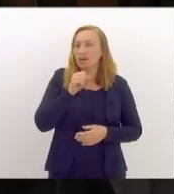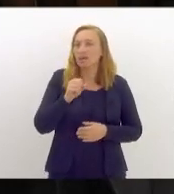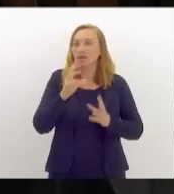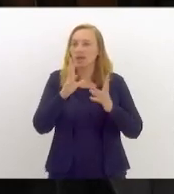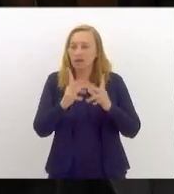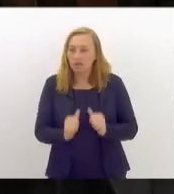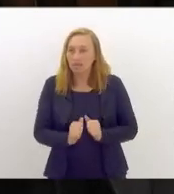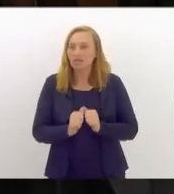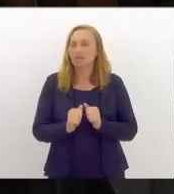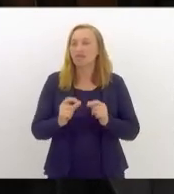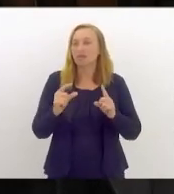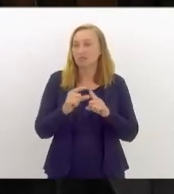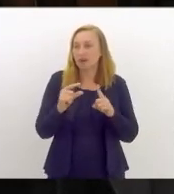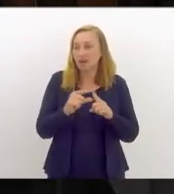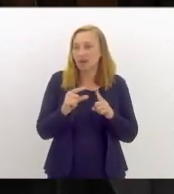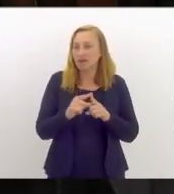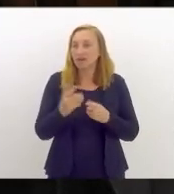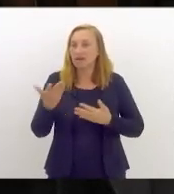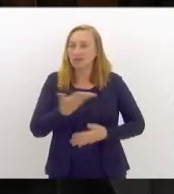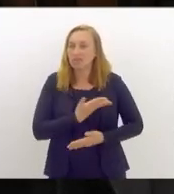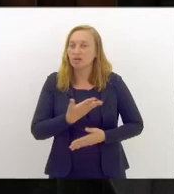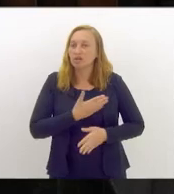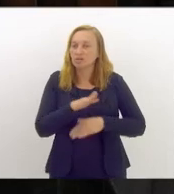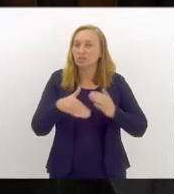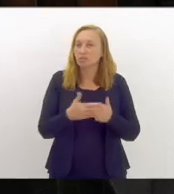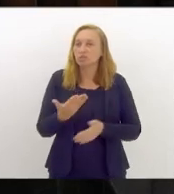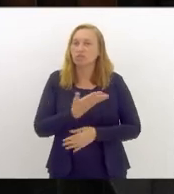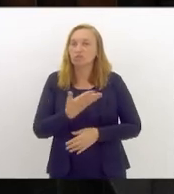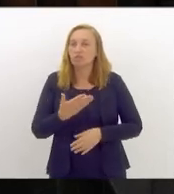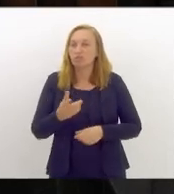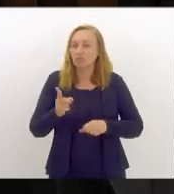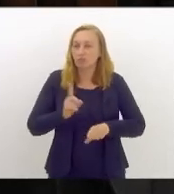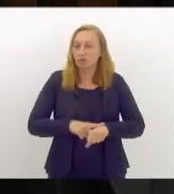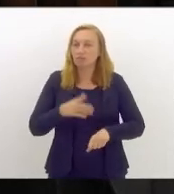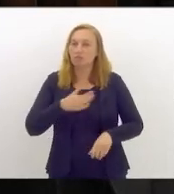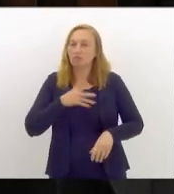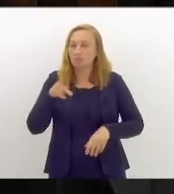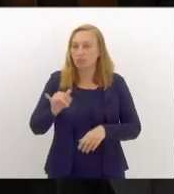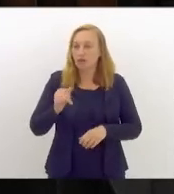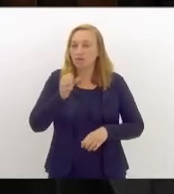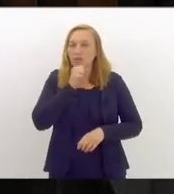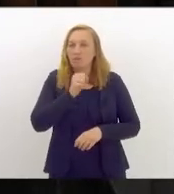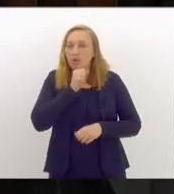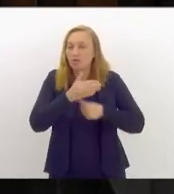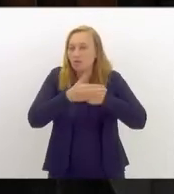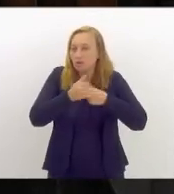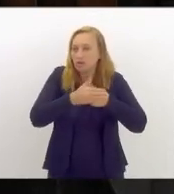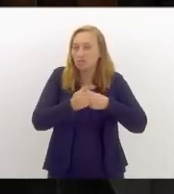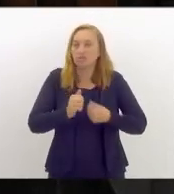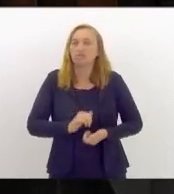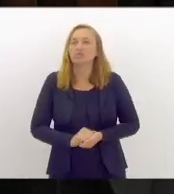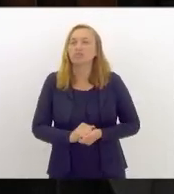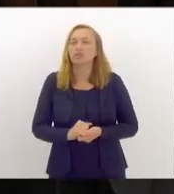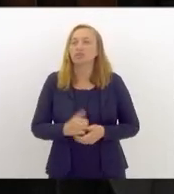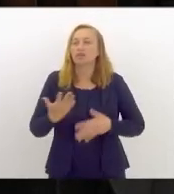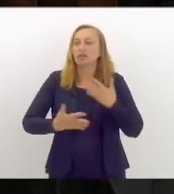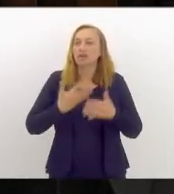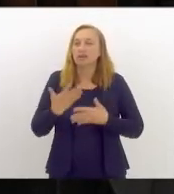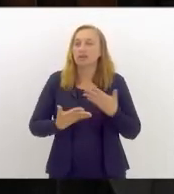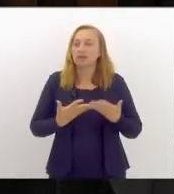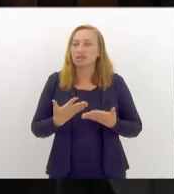companheira Incondicional e de todos os momentos de meu pai avó dedicada extremamente amorosa é um prazer